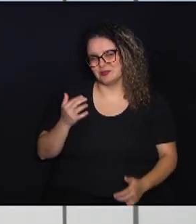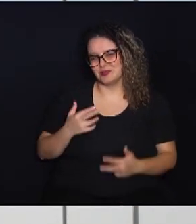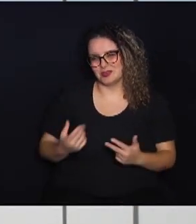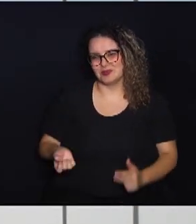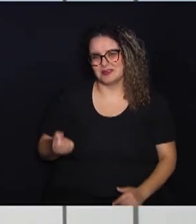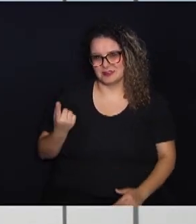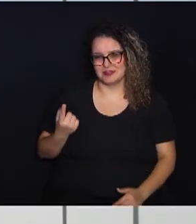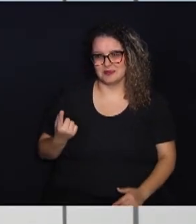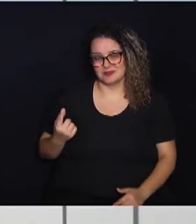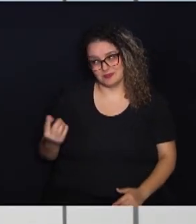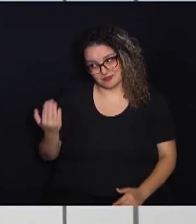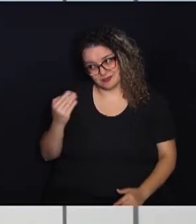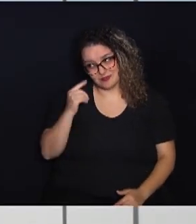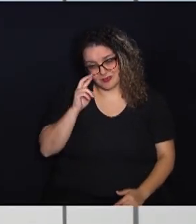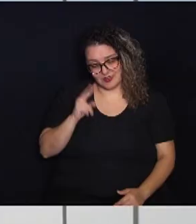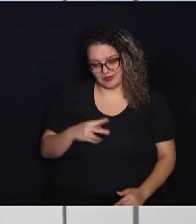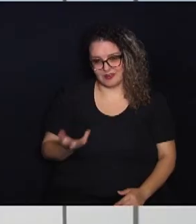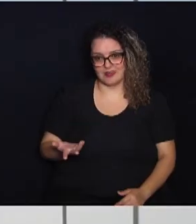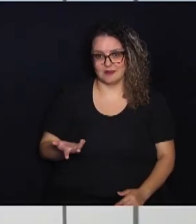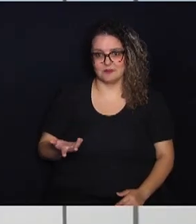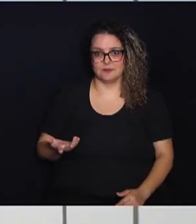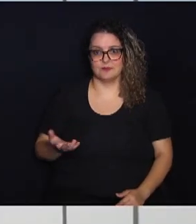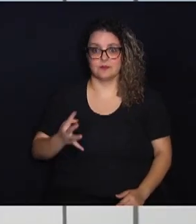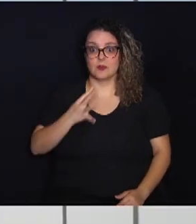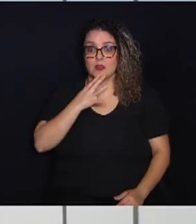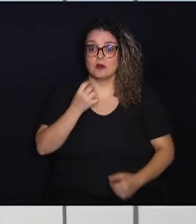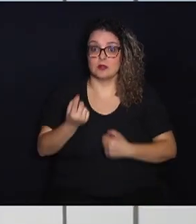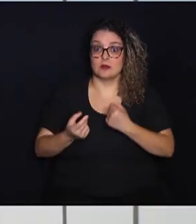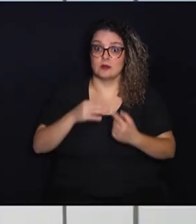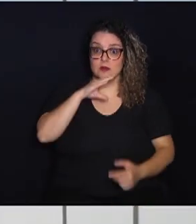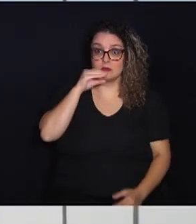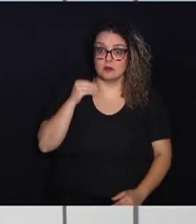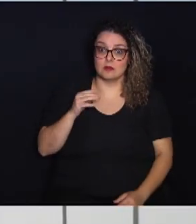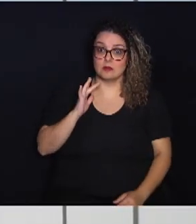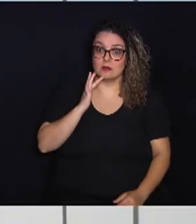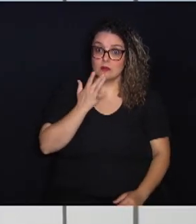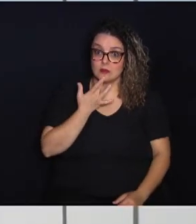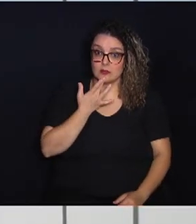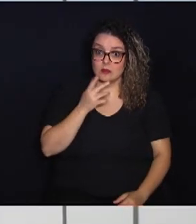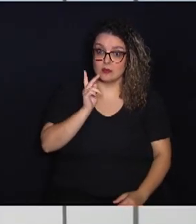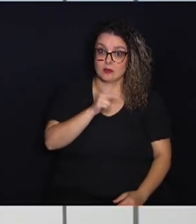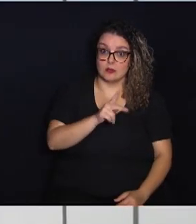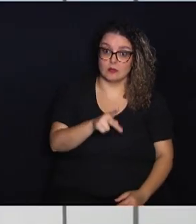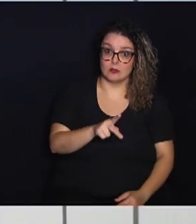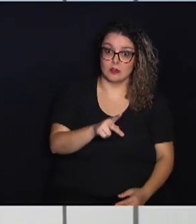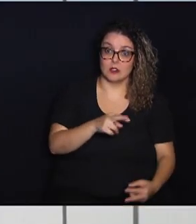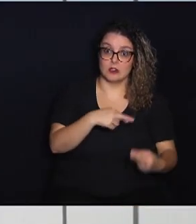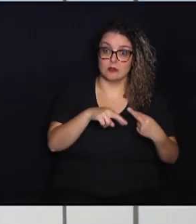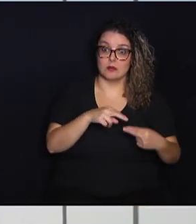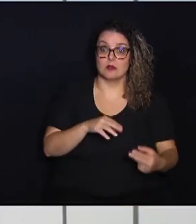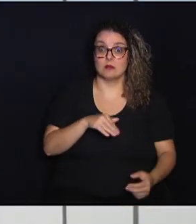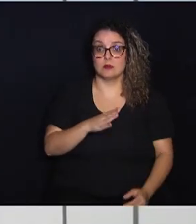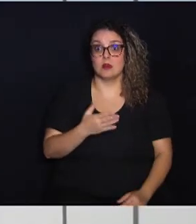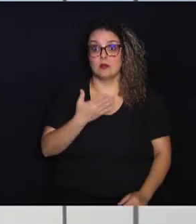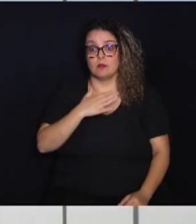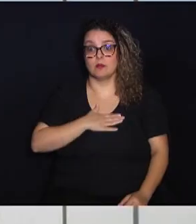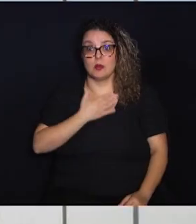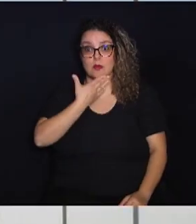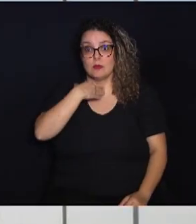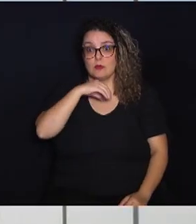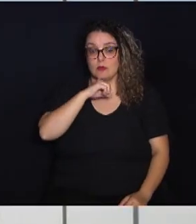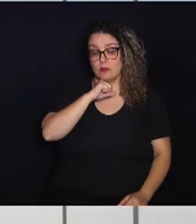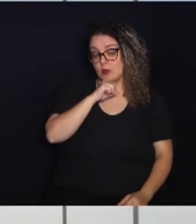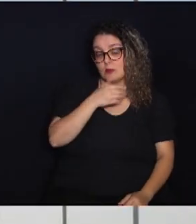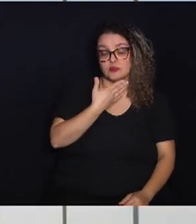aqui, você pode me ajudar? Eu conheço alguns adolescentes que têm preferido falar com o professor que eles têm um vínculo maior. Ai, meu professor de geografia é